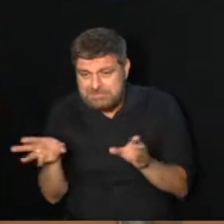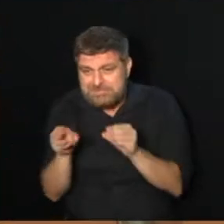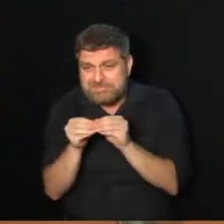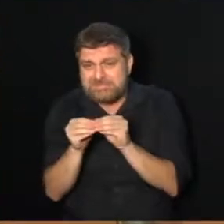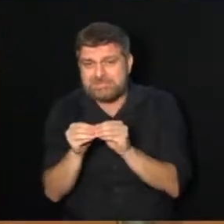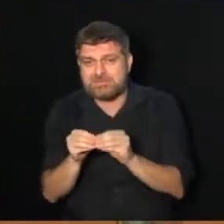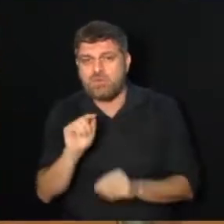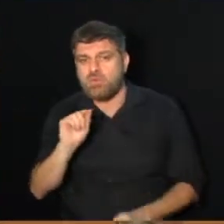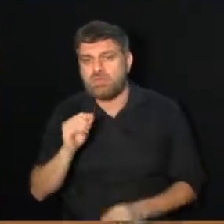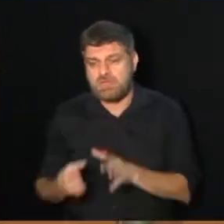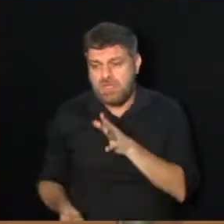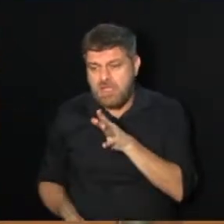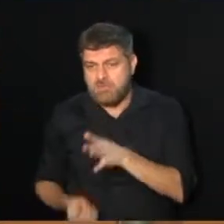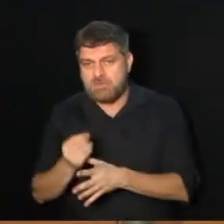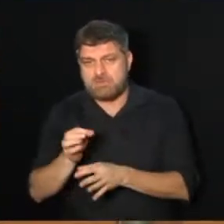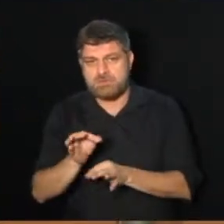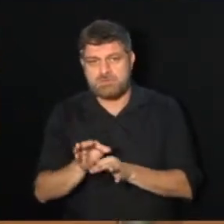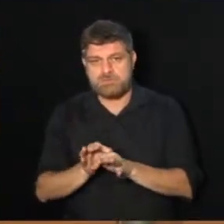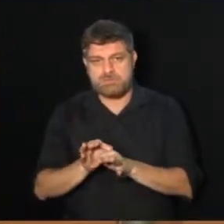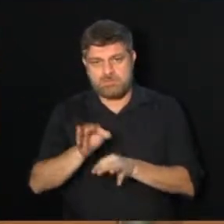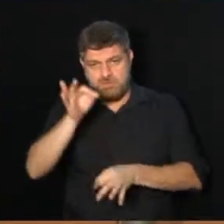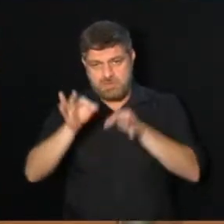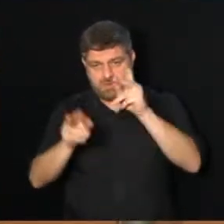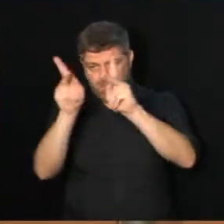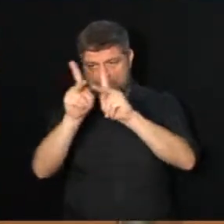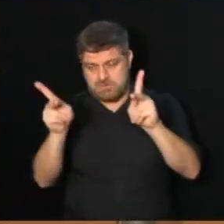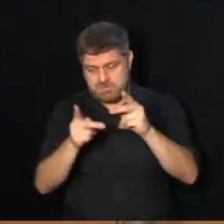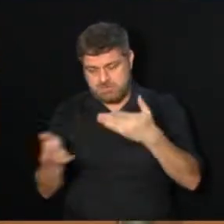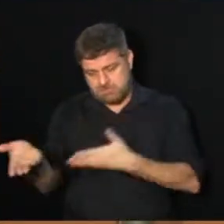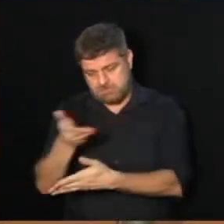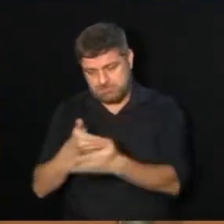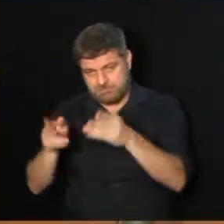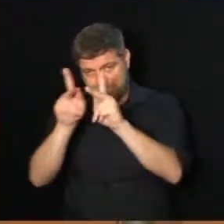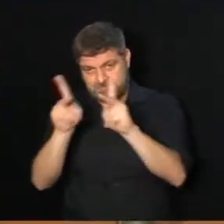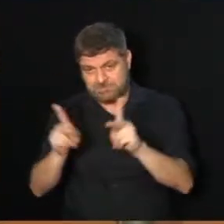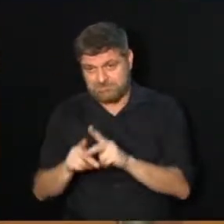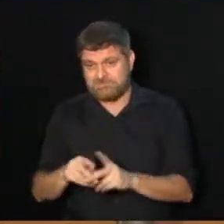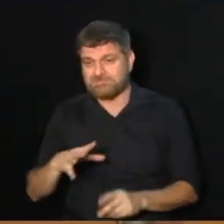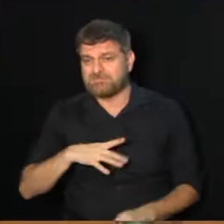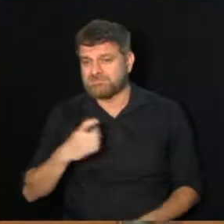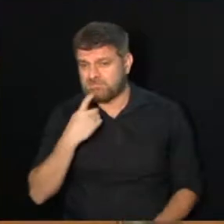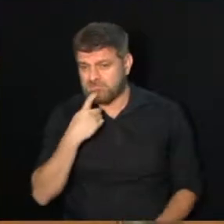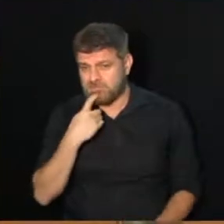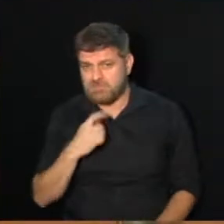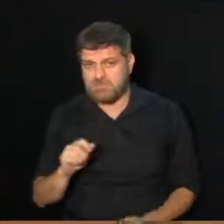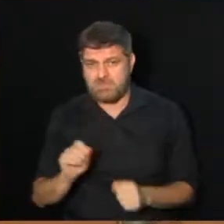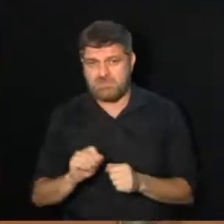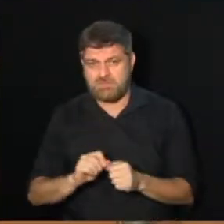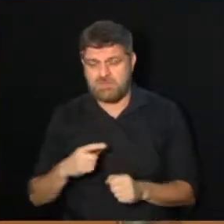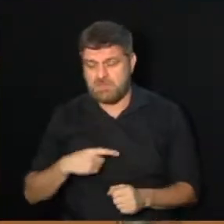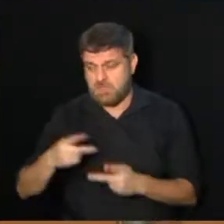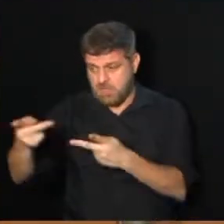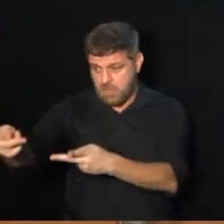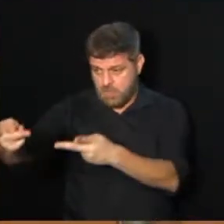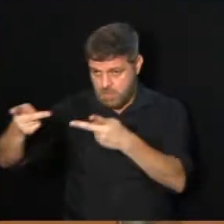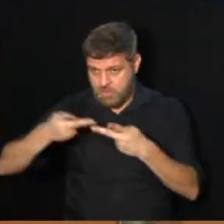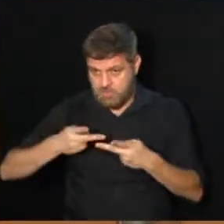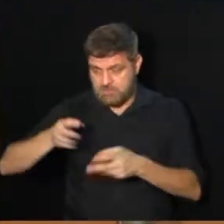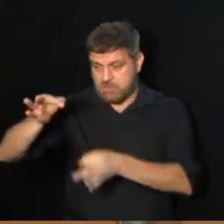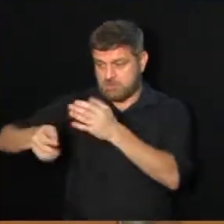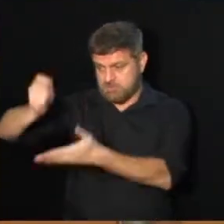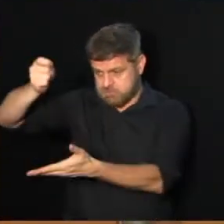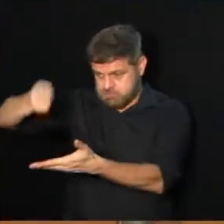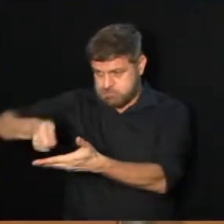que tem sido construído de justiça restaurativa no município de Campinas. Eu vou usar aqui um convite que eu fiz ao Dr. Marcelo Bergo e ao Dr. Rodrigo, quando eu conheci